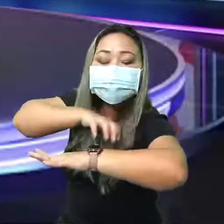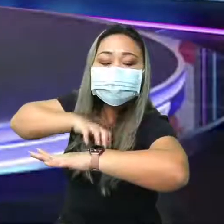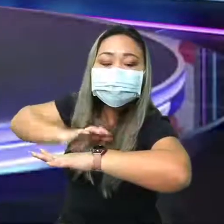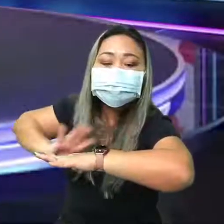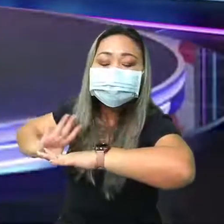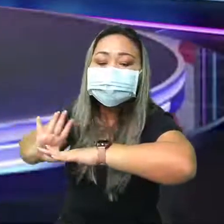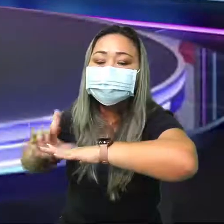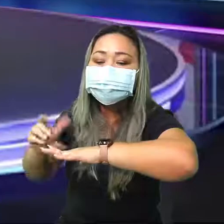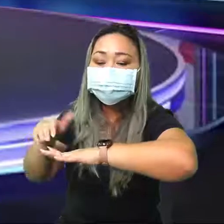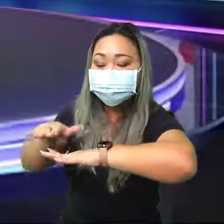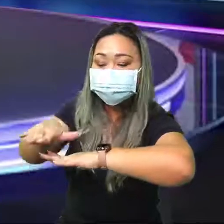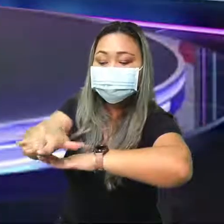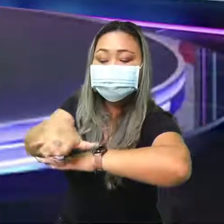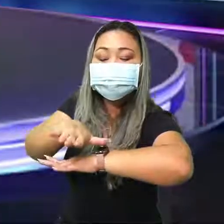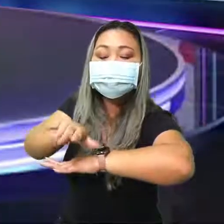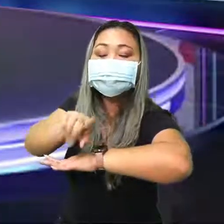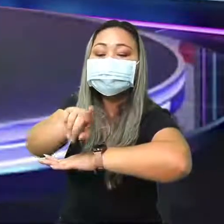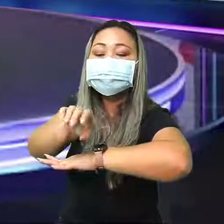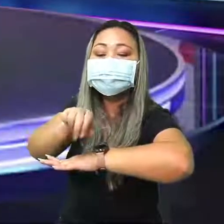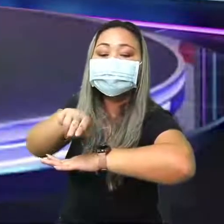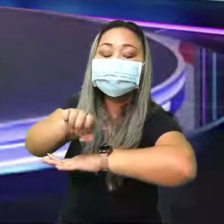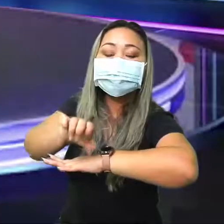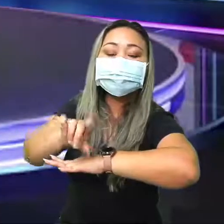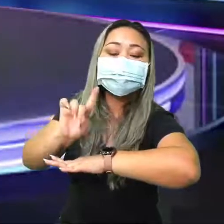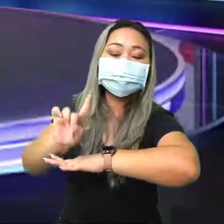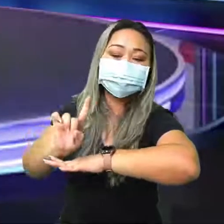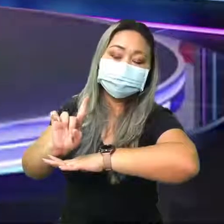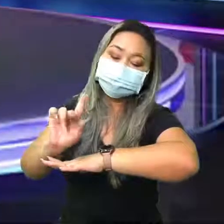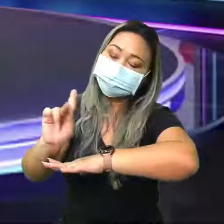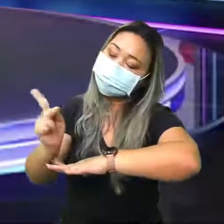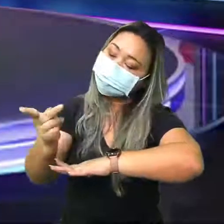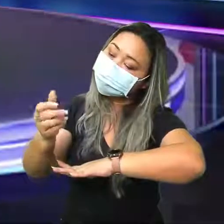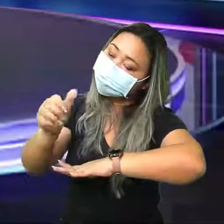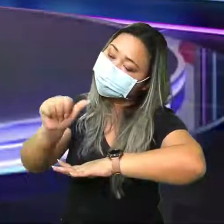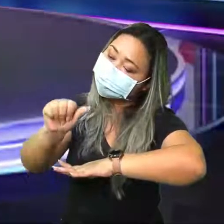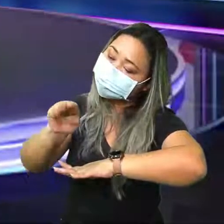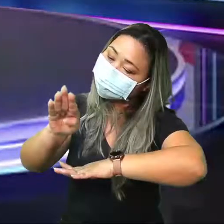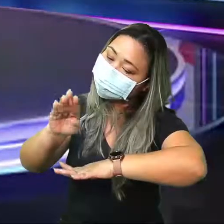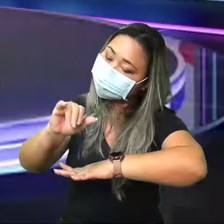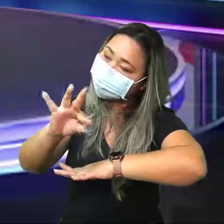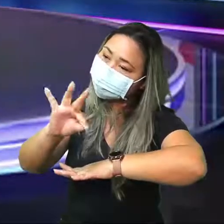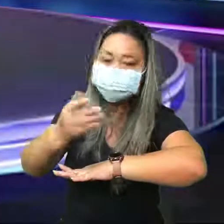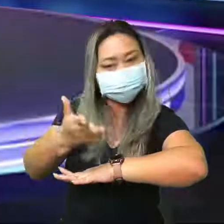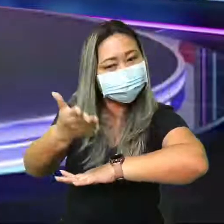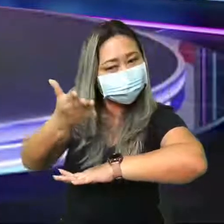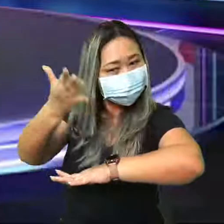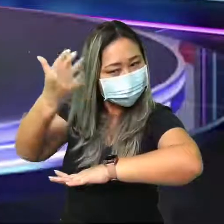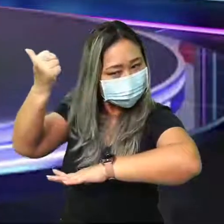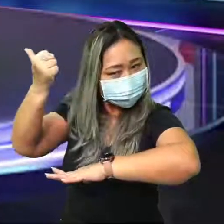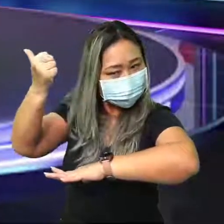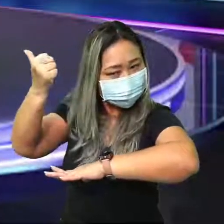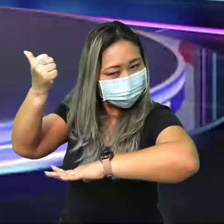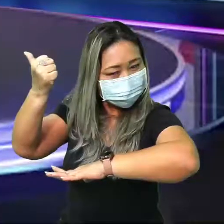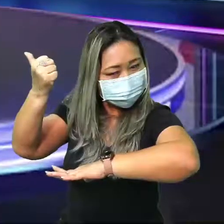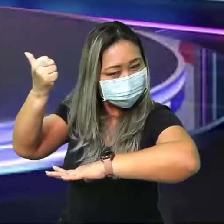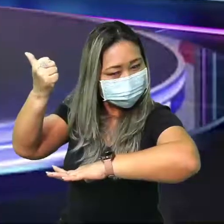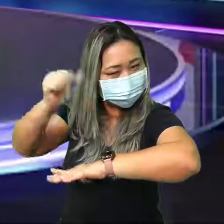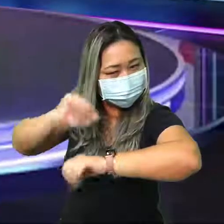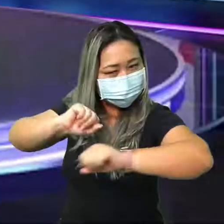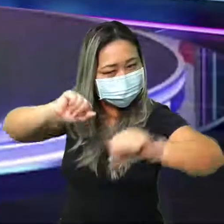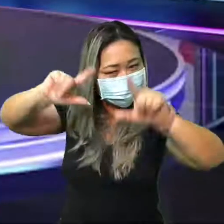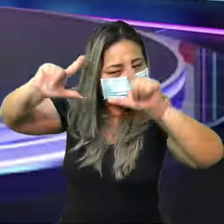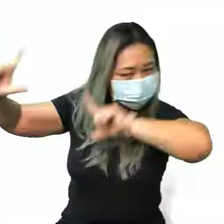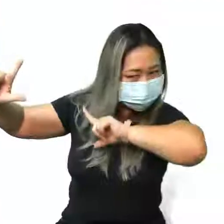suas zonas, que são chamadas de hábitats, tá? Mas vamos lá para o nosso